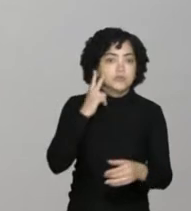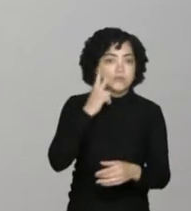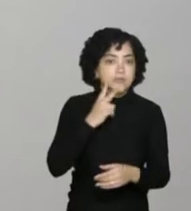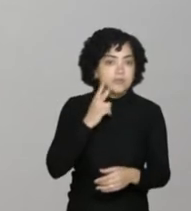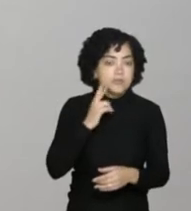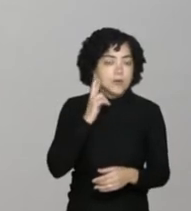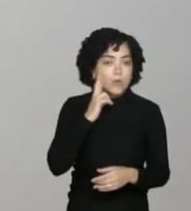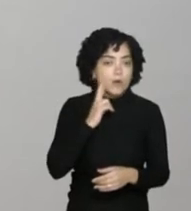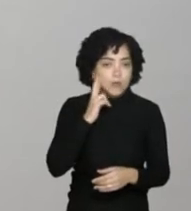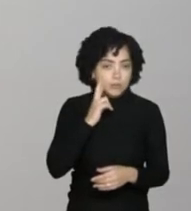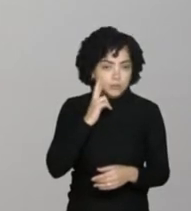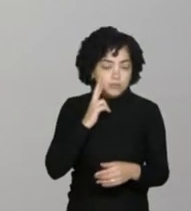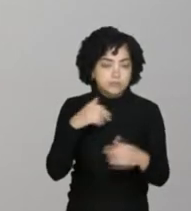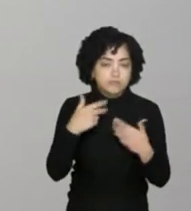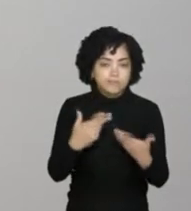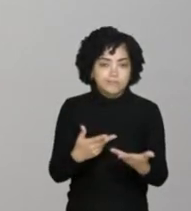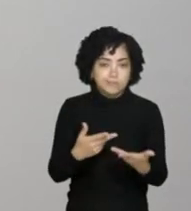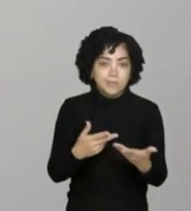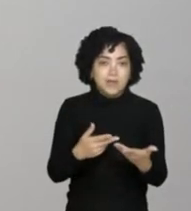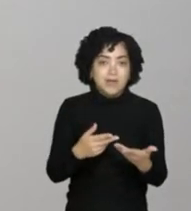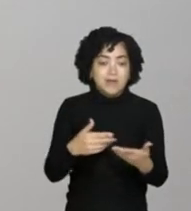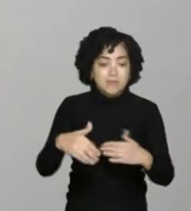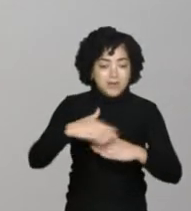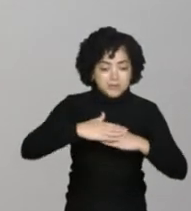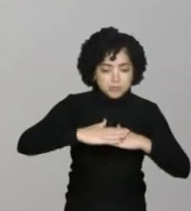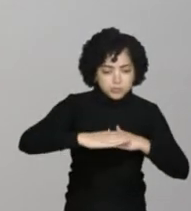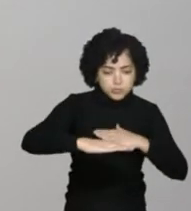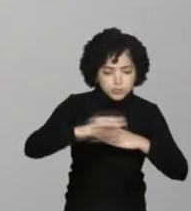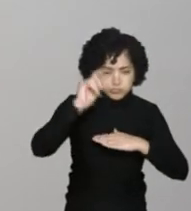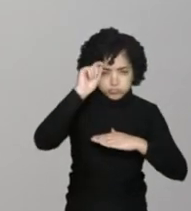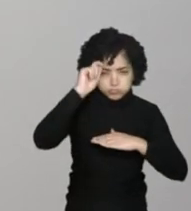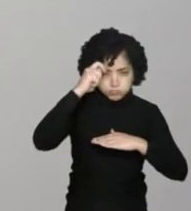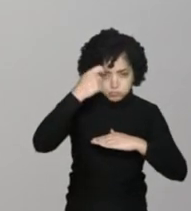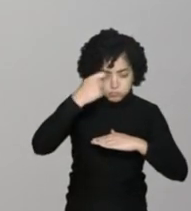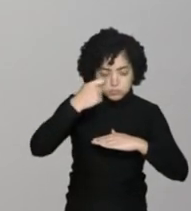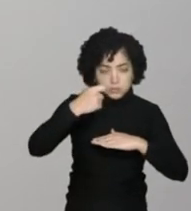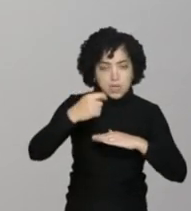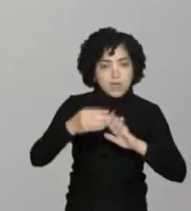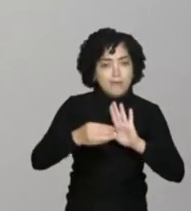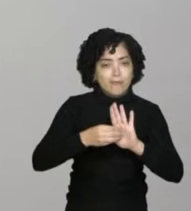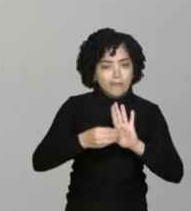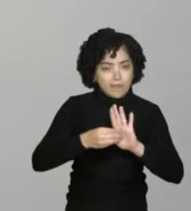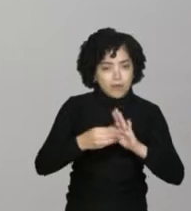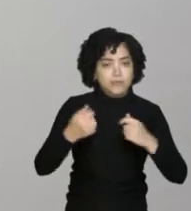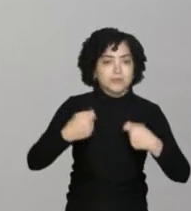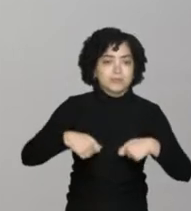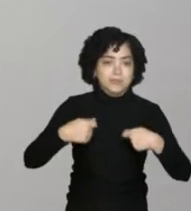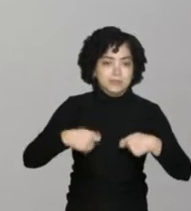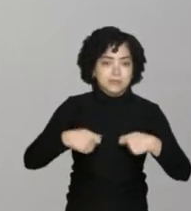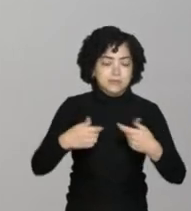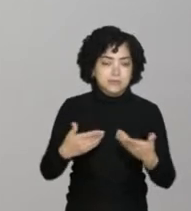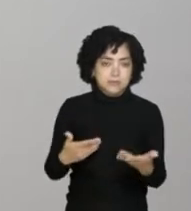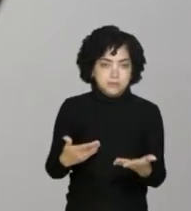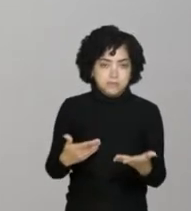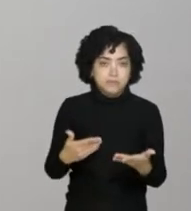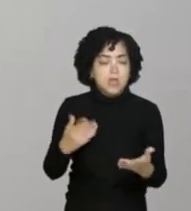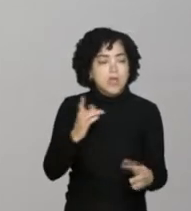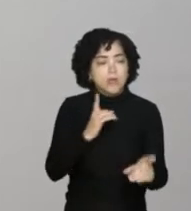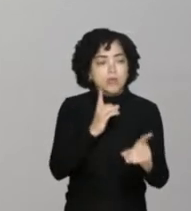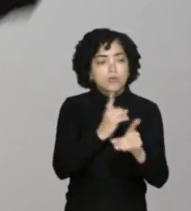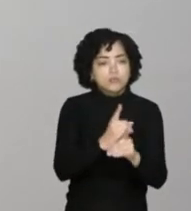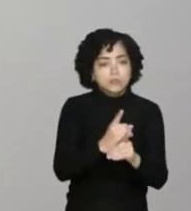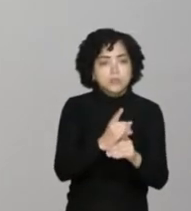asfaltada. E eu me encontrei lá com um caminhoneiro, com um motorista, que em poucas horas